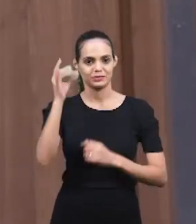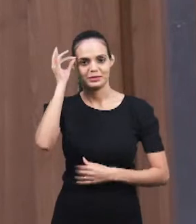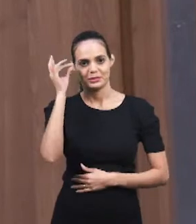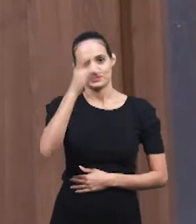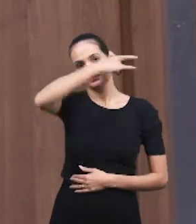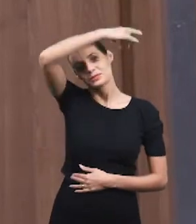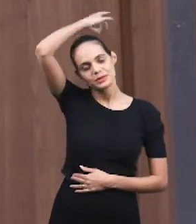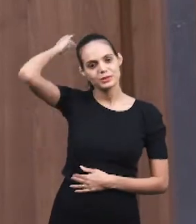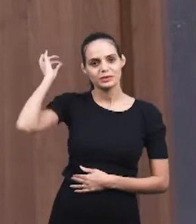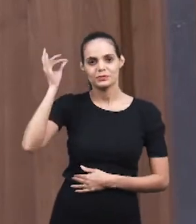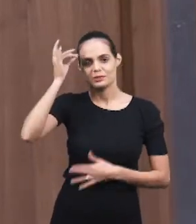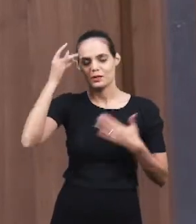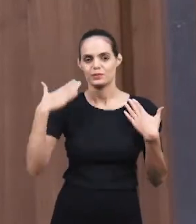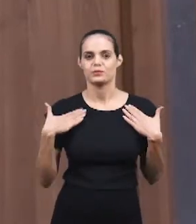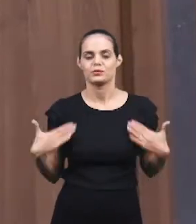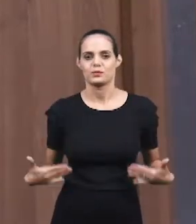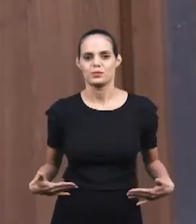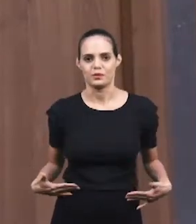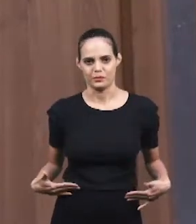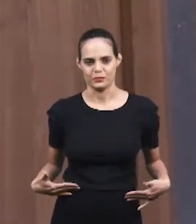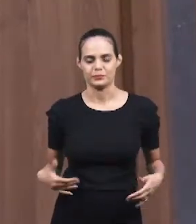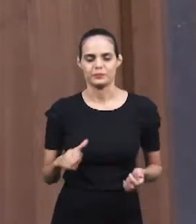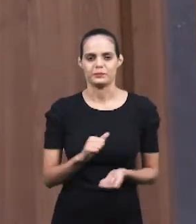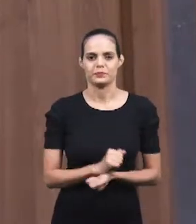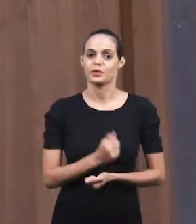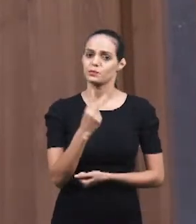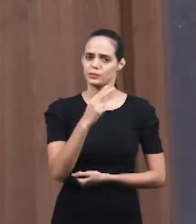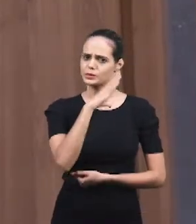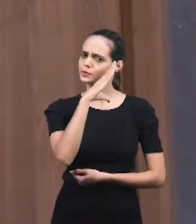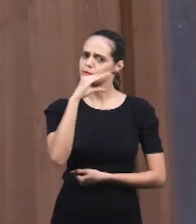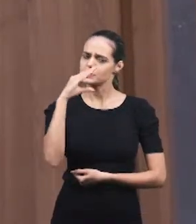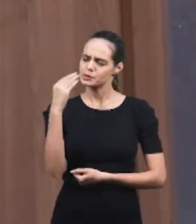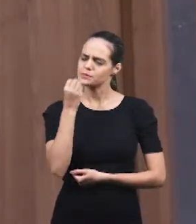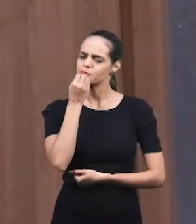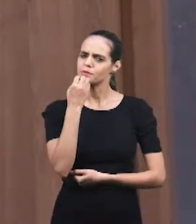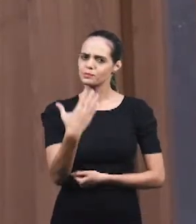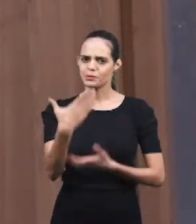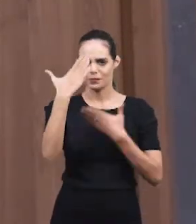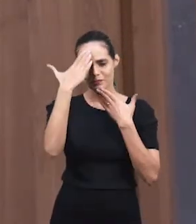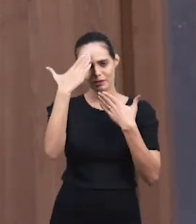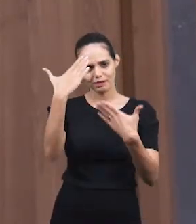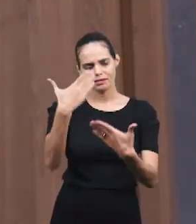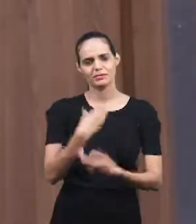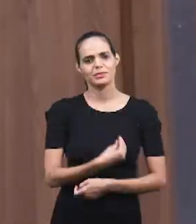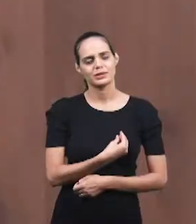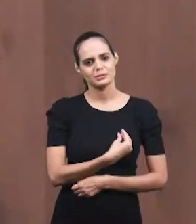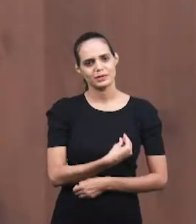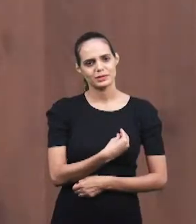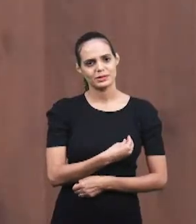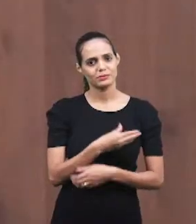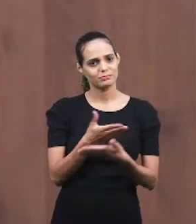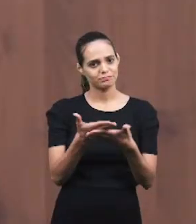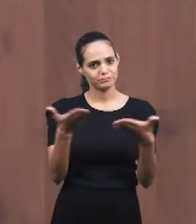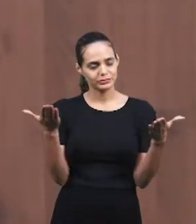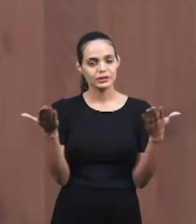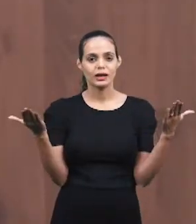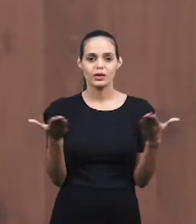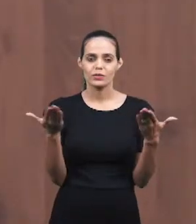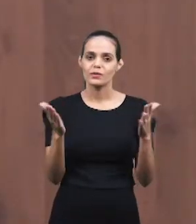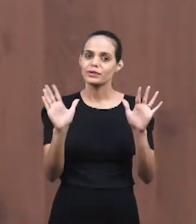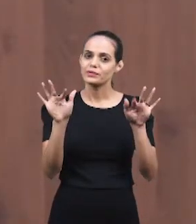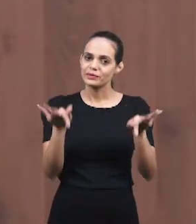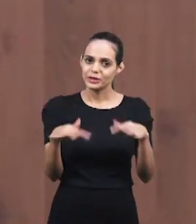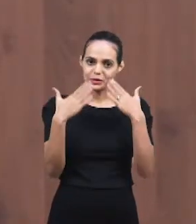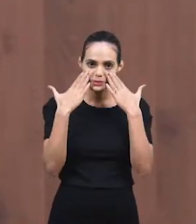por dois adolescentes. Muito bem, muito obrigado pela participação dos nossos irmãos. Agora, irmãos, nós estamos